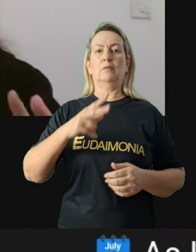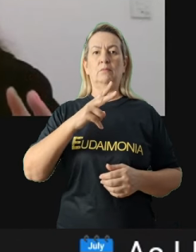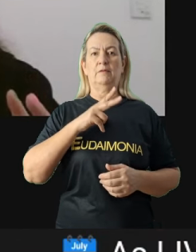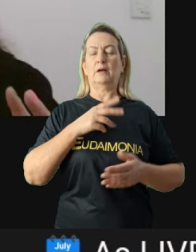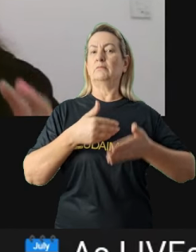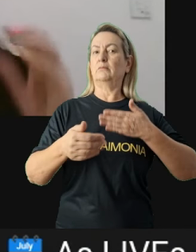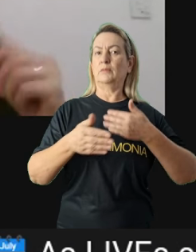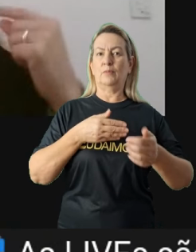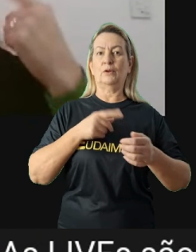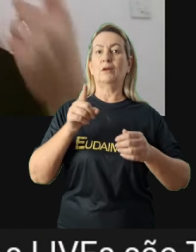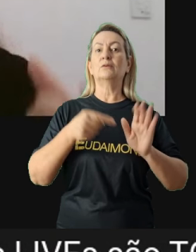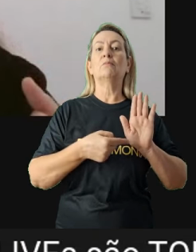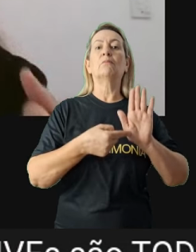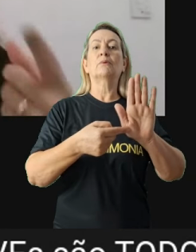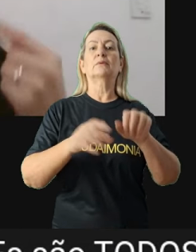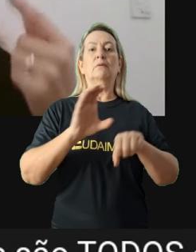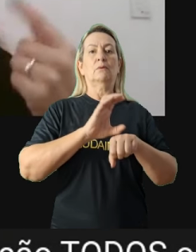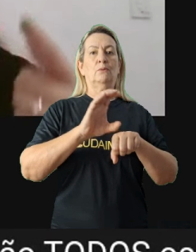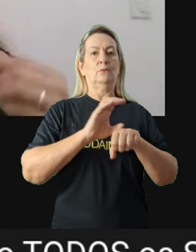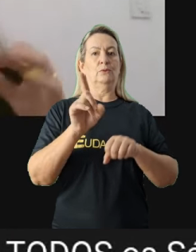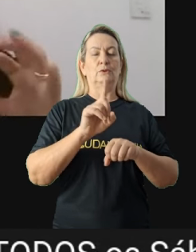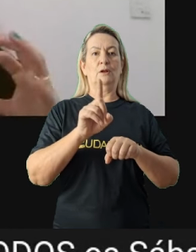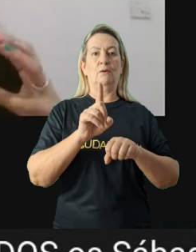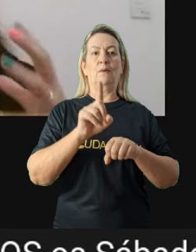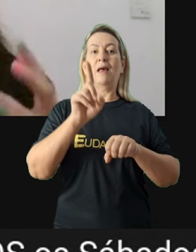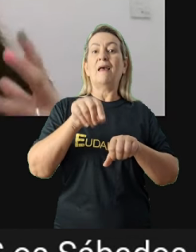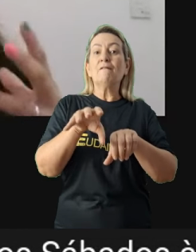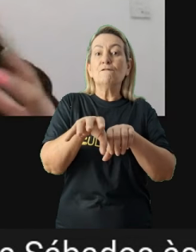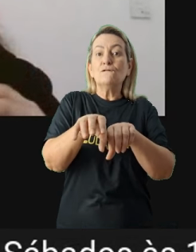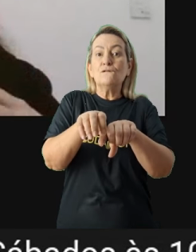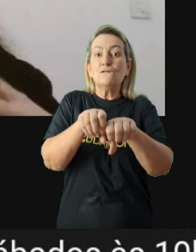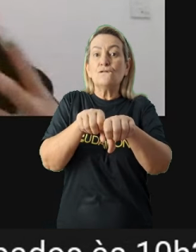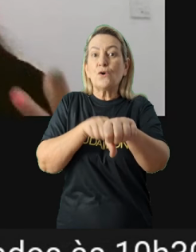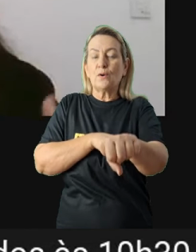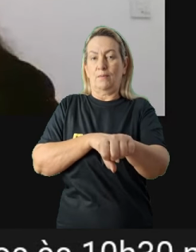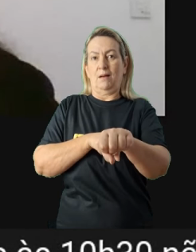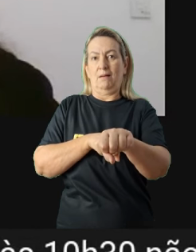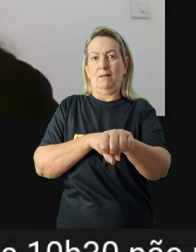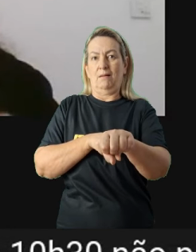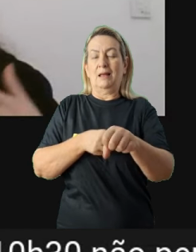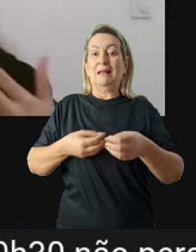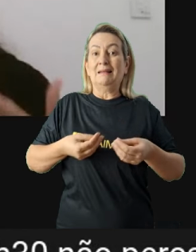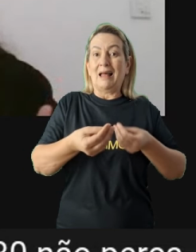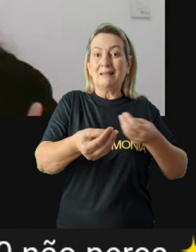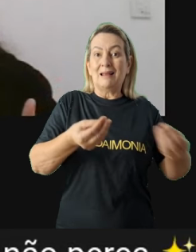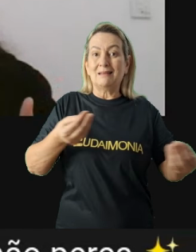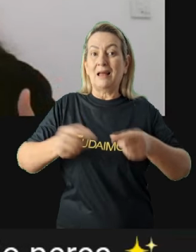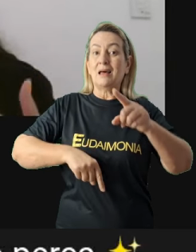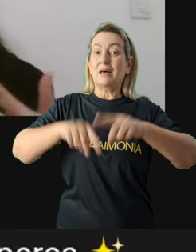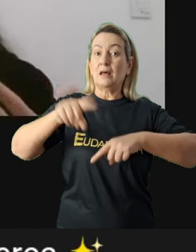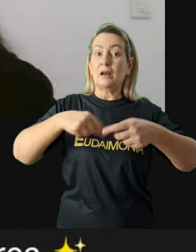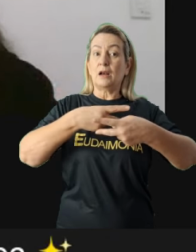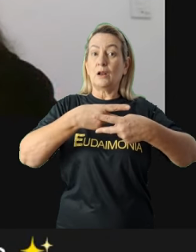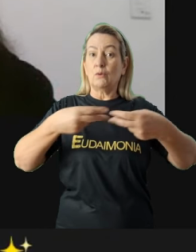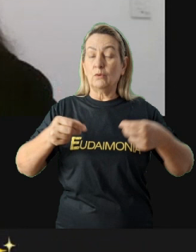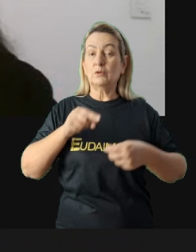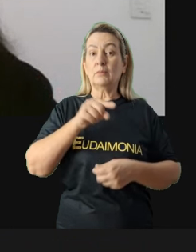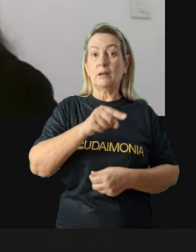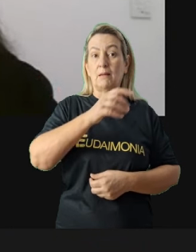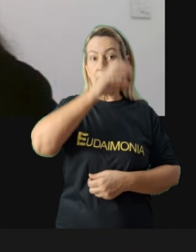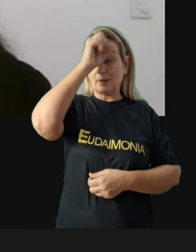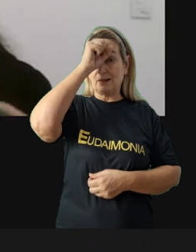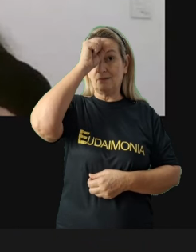formar esse professor. Não é só indicar o curso, faz tal cursinho. Não, é formar no seguinte sentido, é acompanhar, é monitorar, é dar recurso para